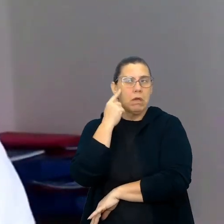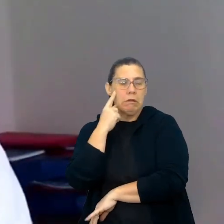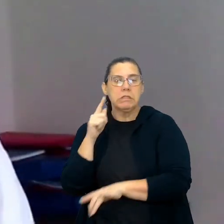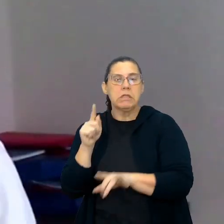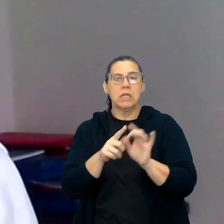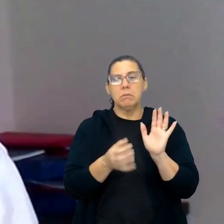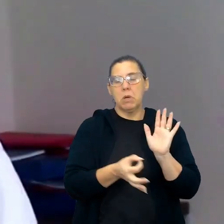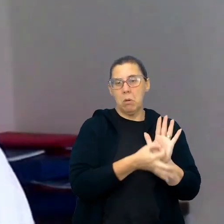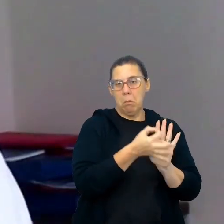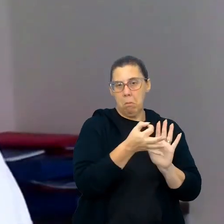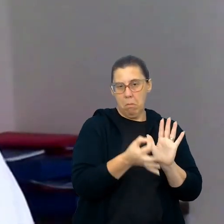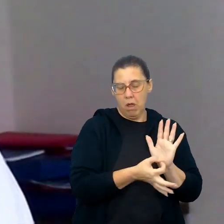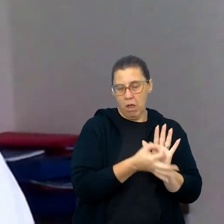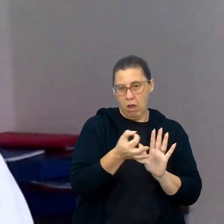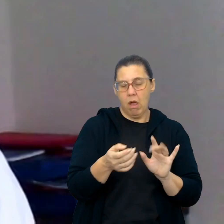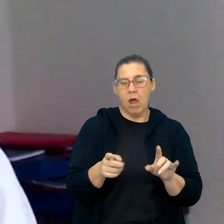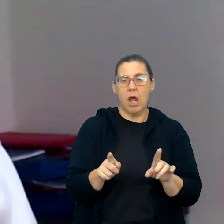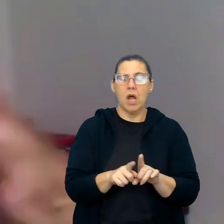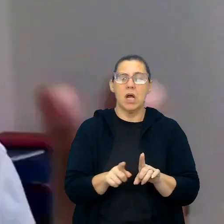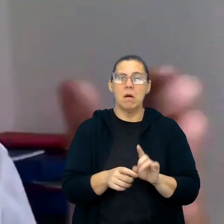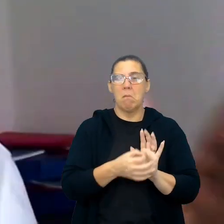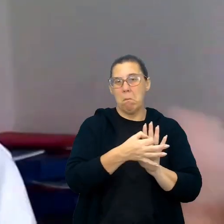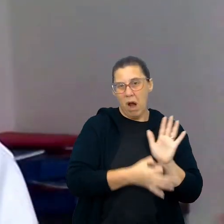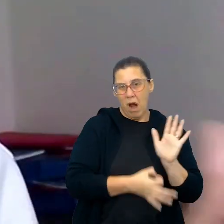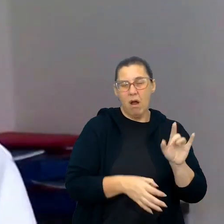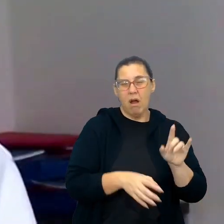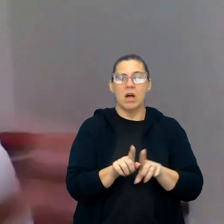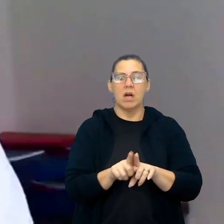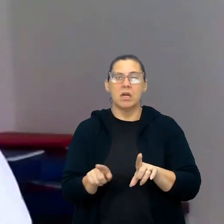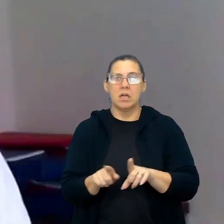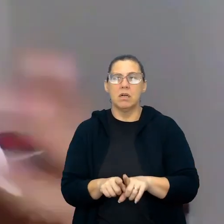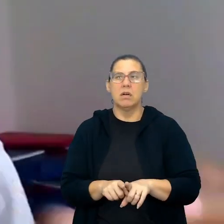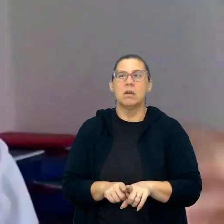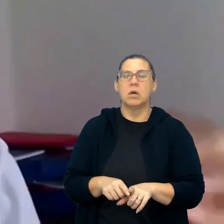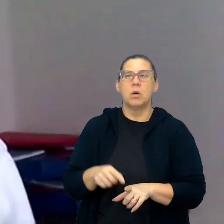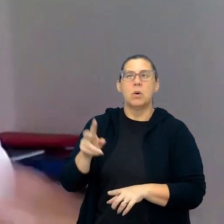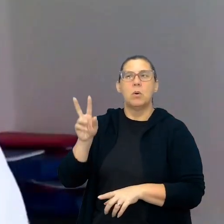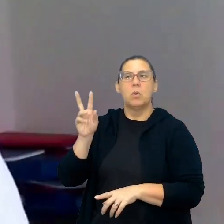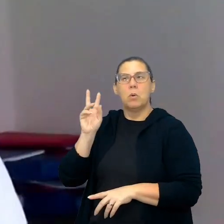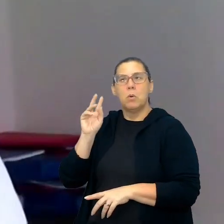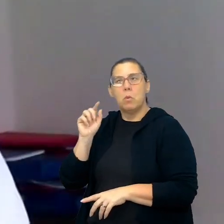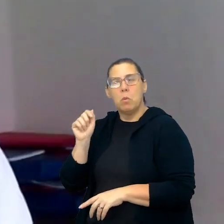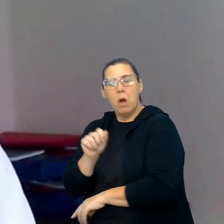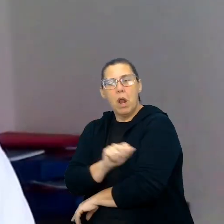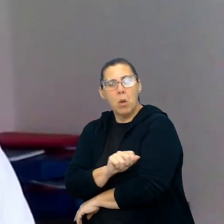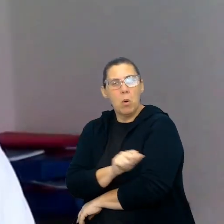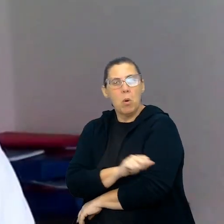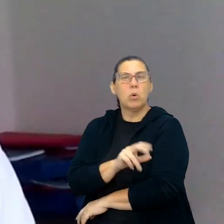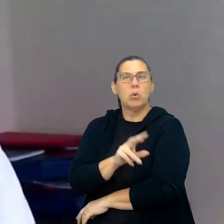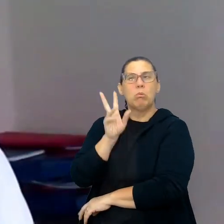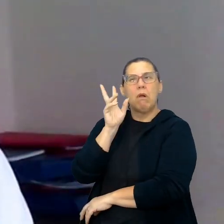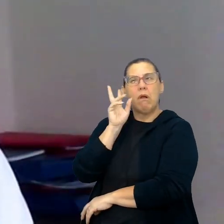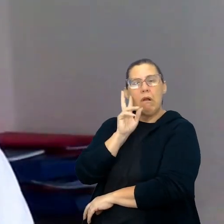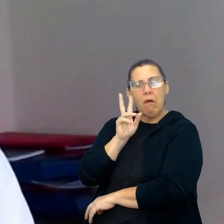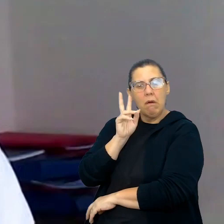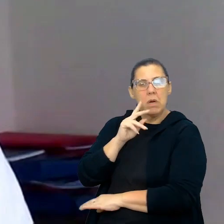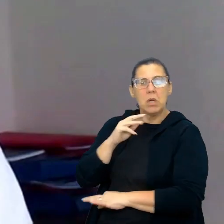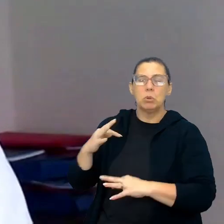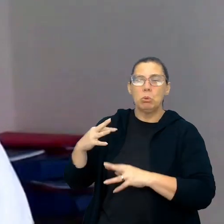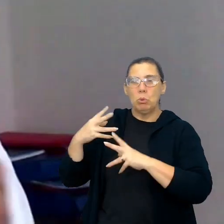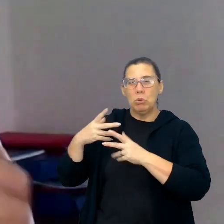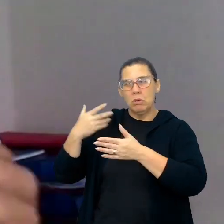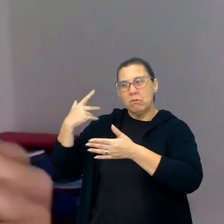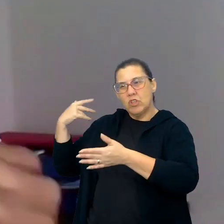o estudante tem a possibilidade de passear ou de percorrer essas etapas,